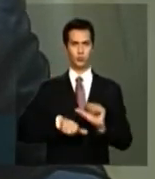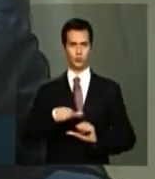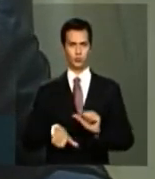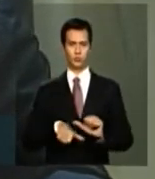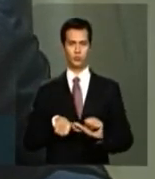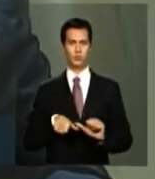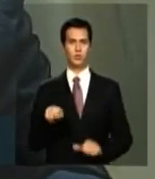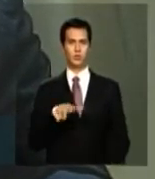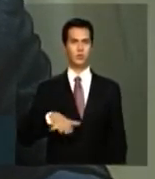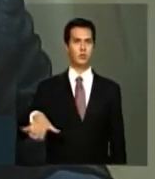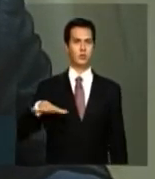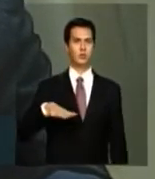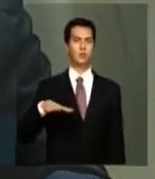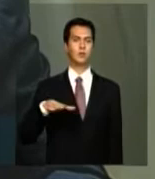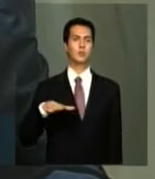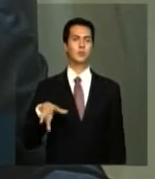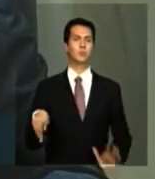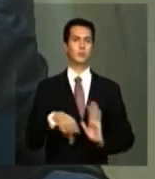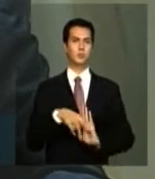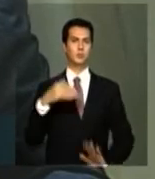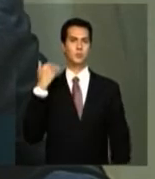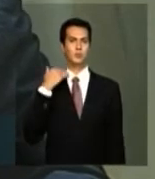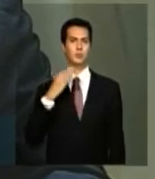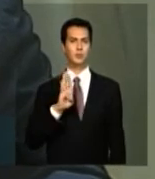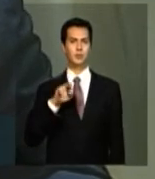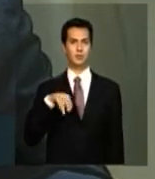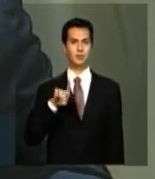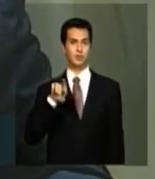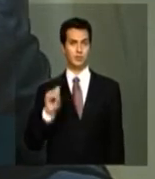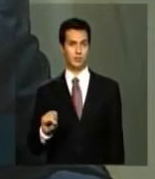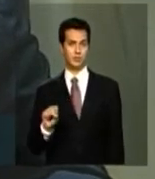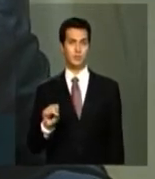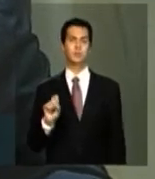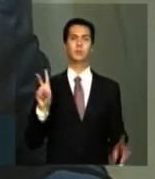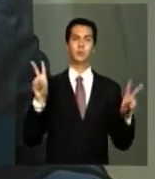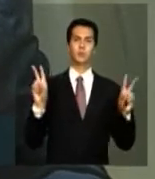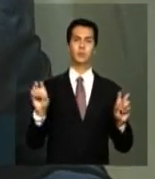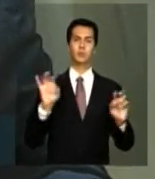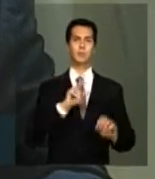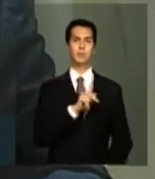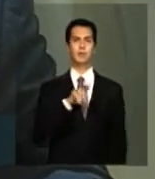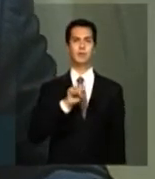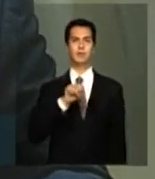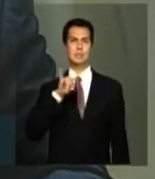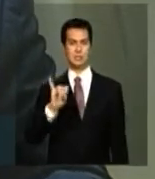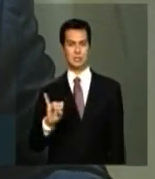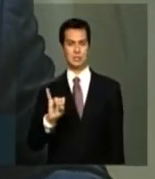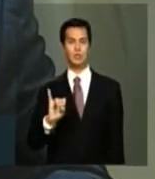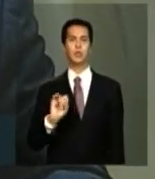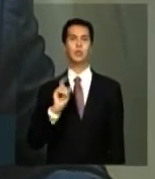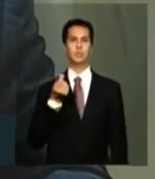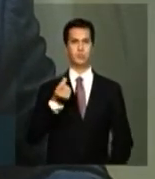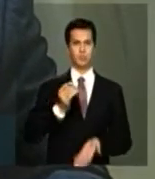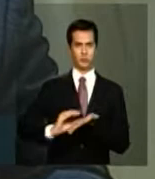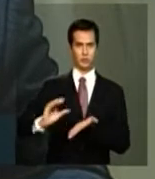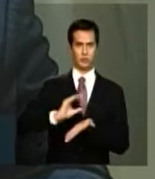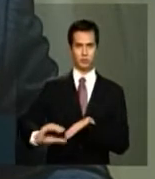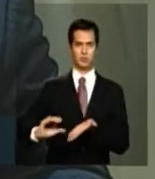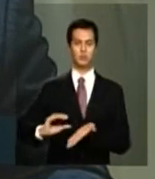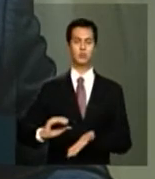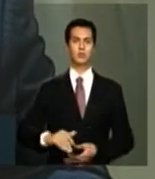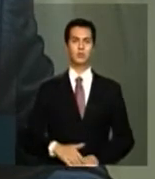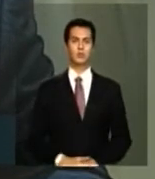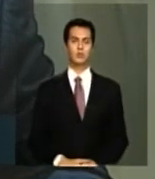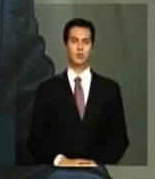linhas do BNDS do programa de sustentação do investimento PSI programa de sustentação de investimentos